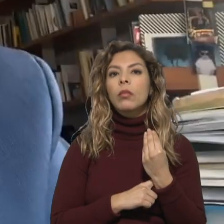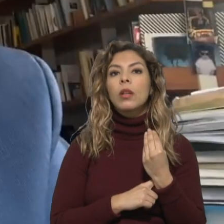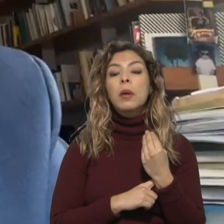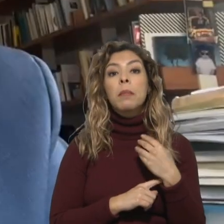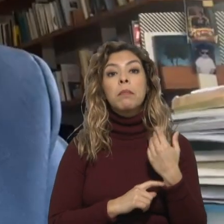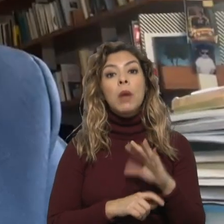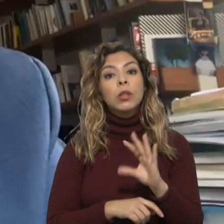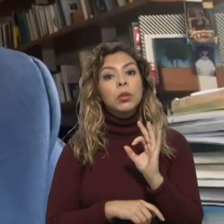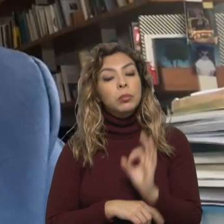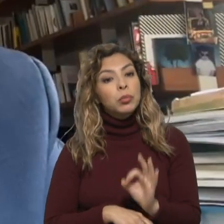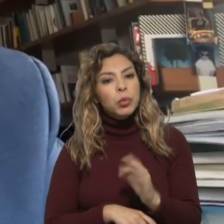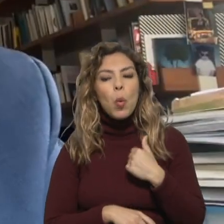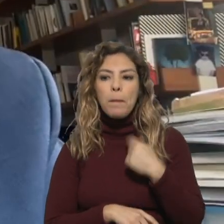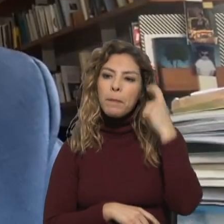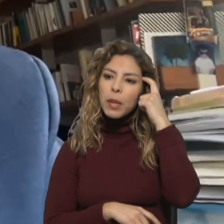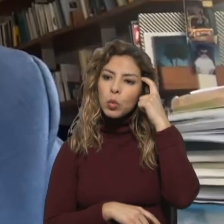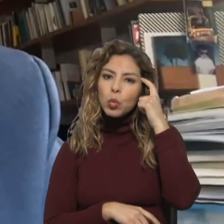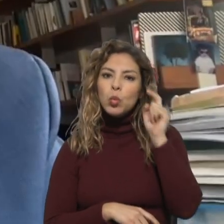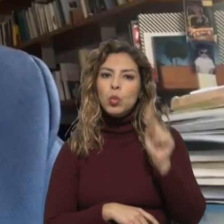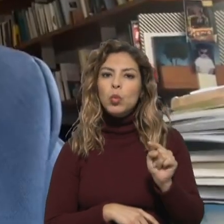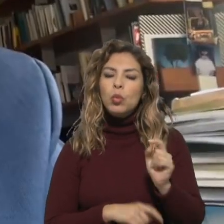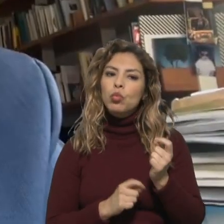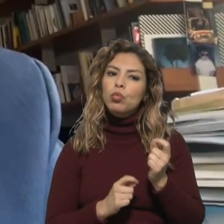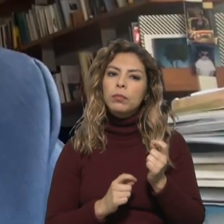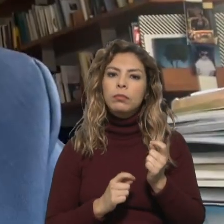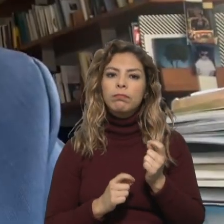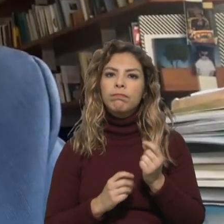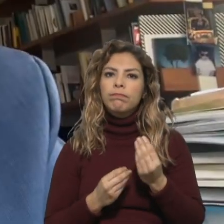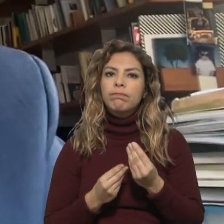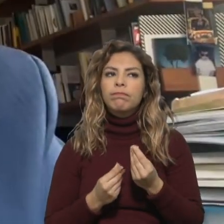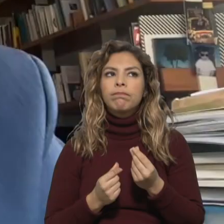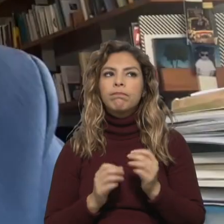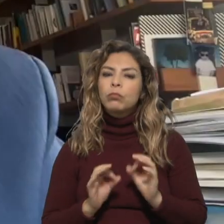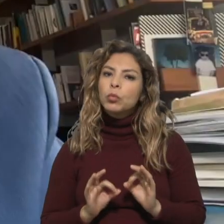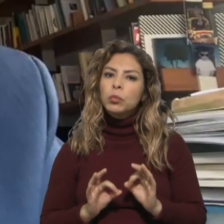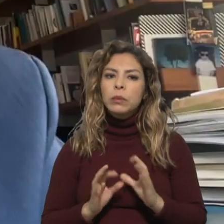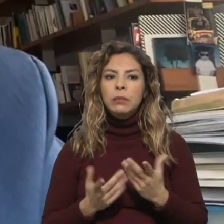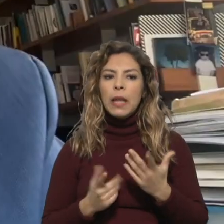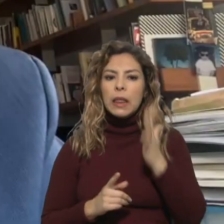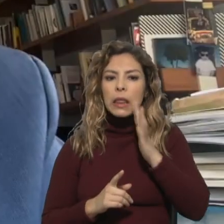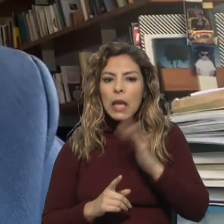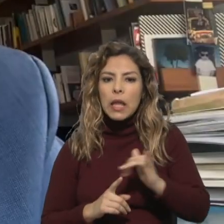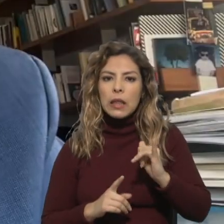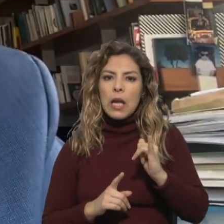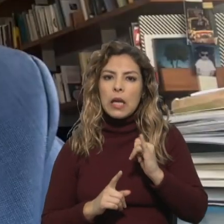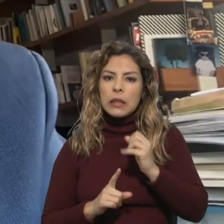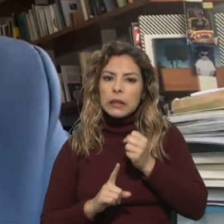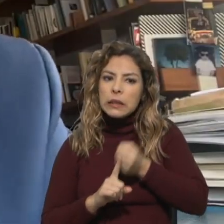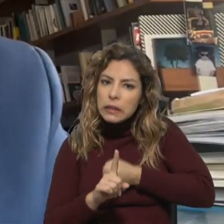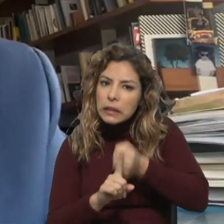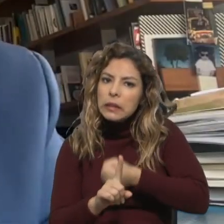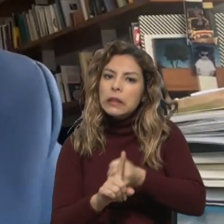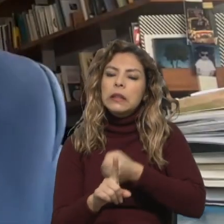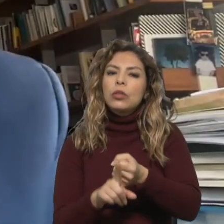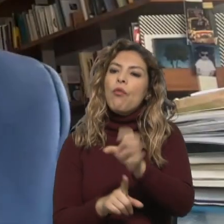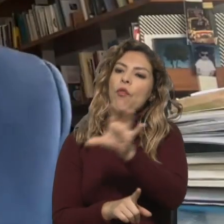isso penso que ele próprio orientou o seu ministério no sentido de combater o estilo